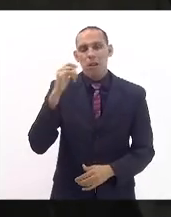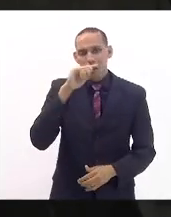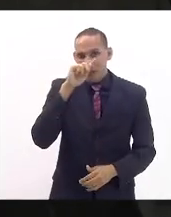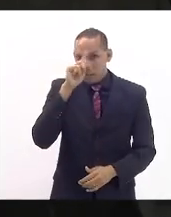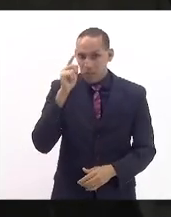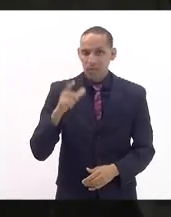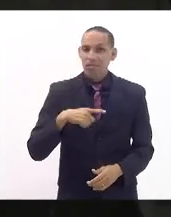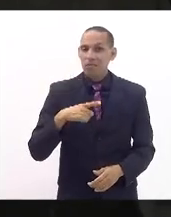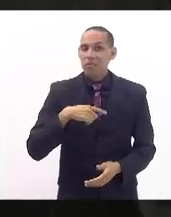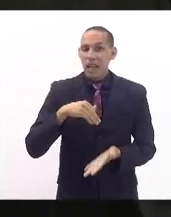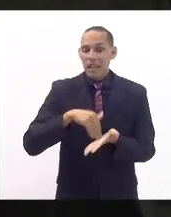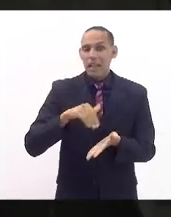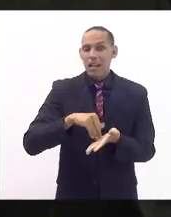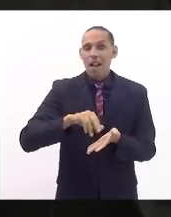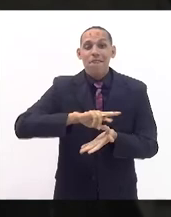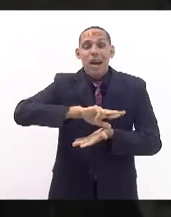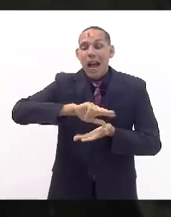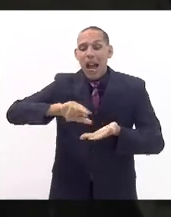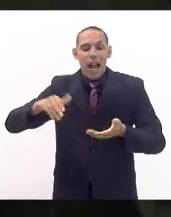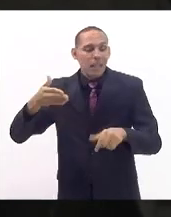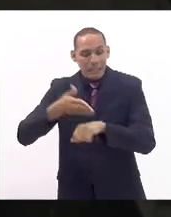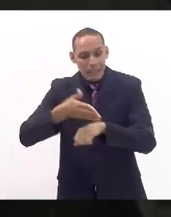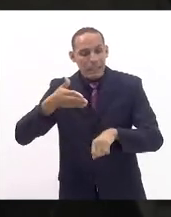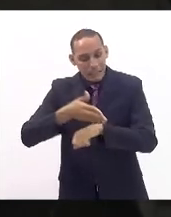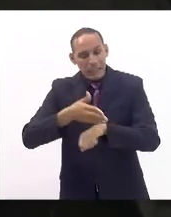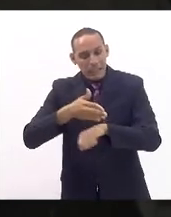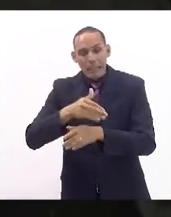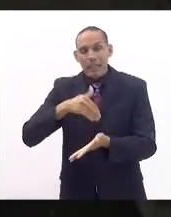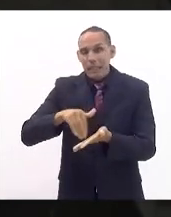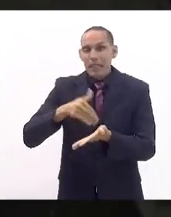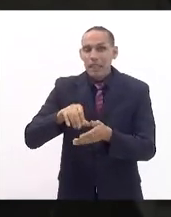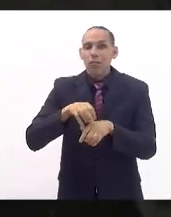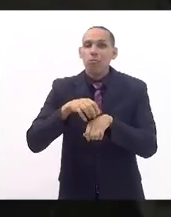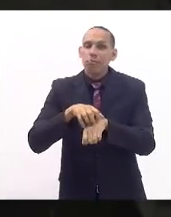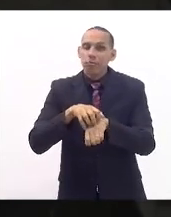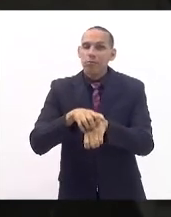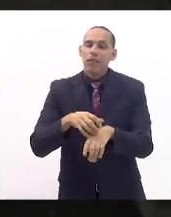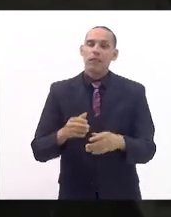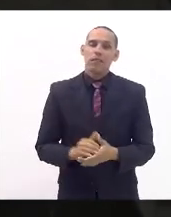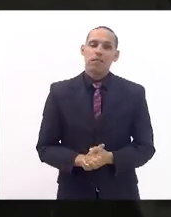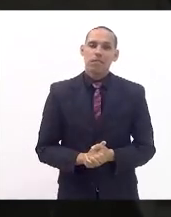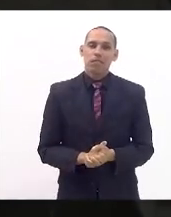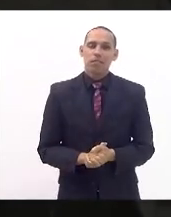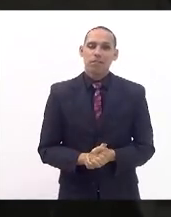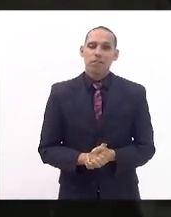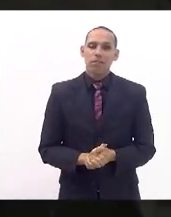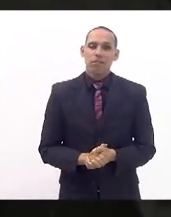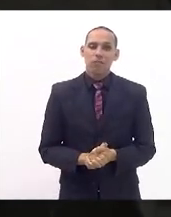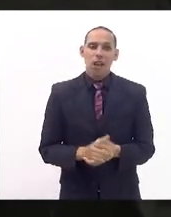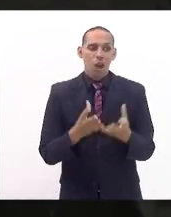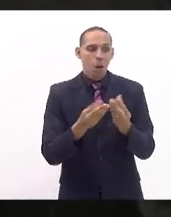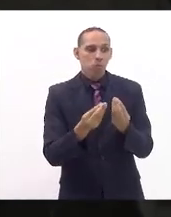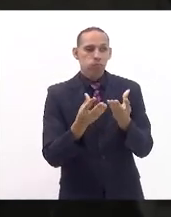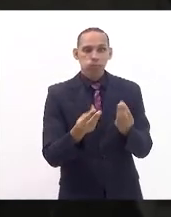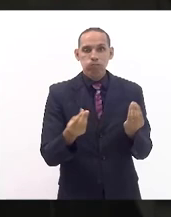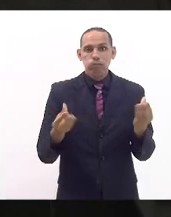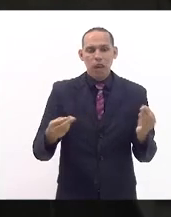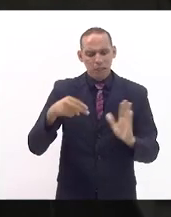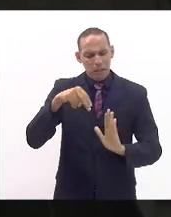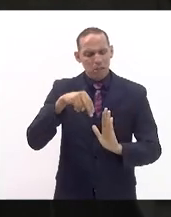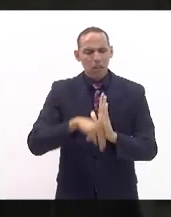de secretários que já esteve na Secretaria de Transportes e muitos com altíssimo